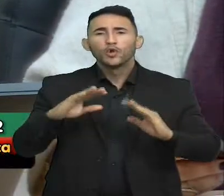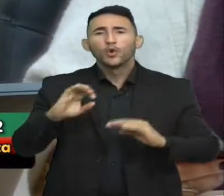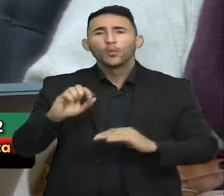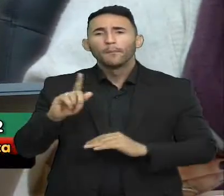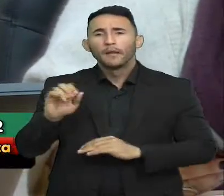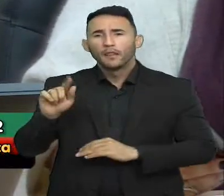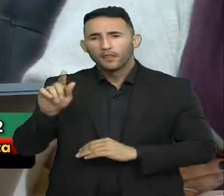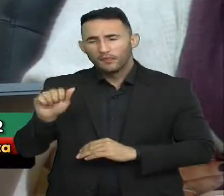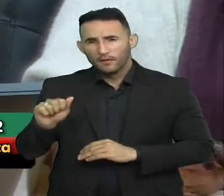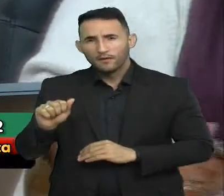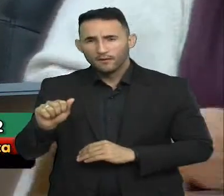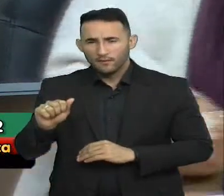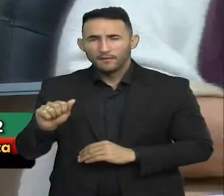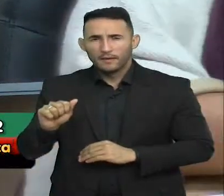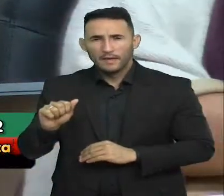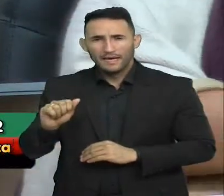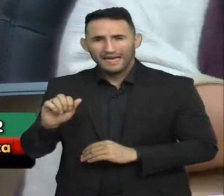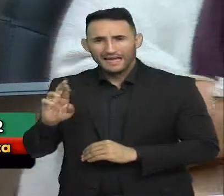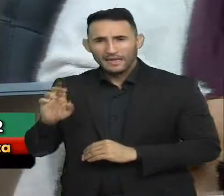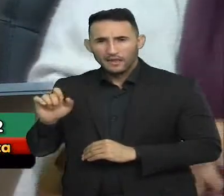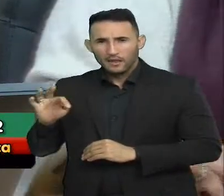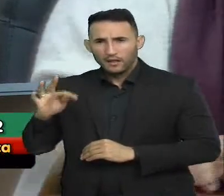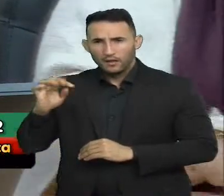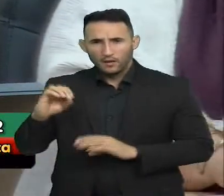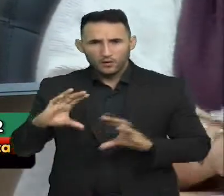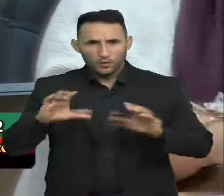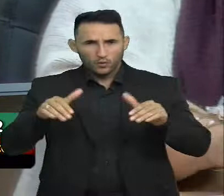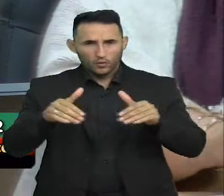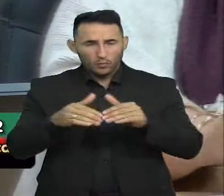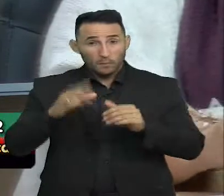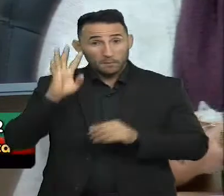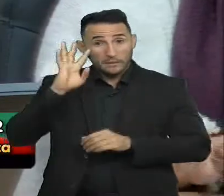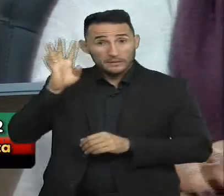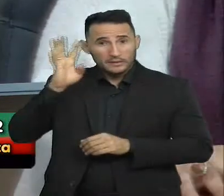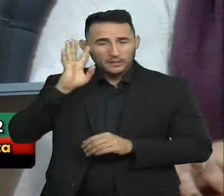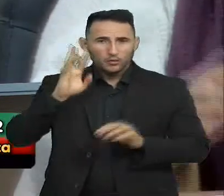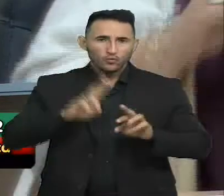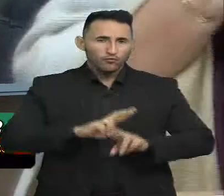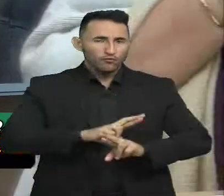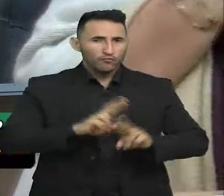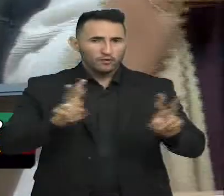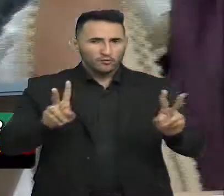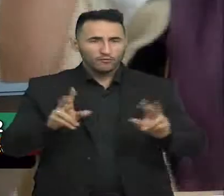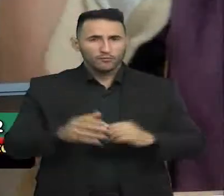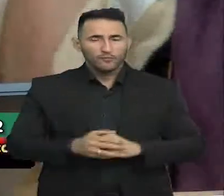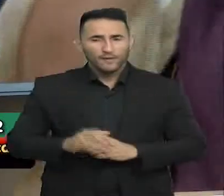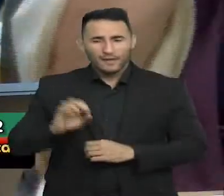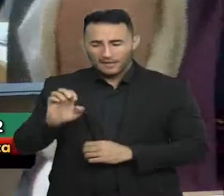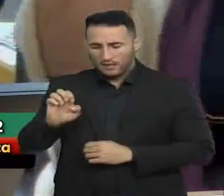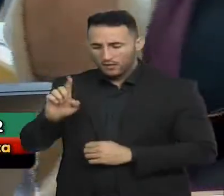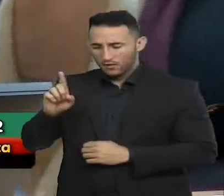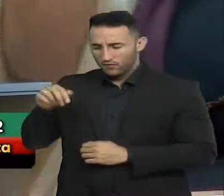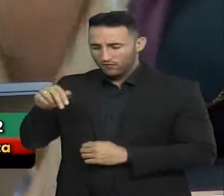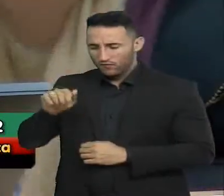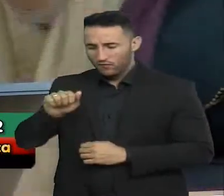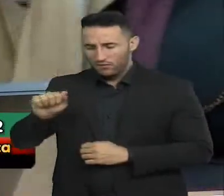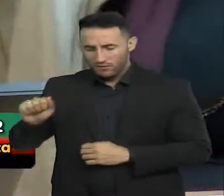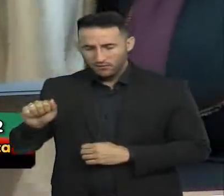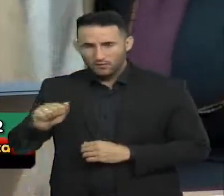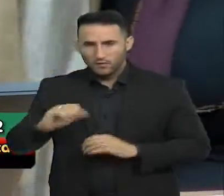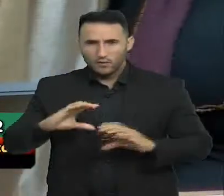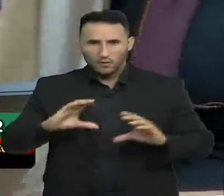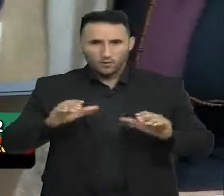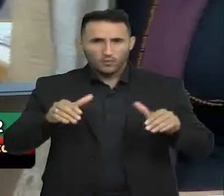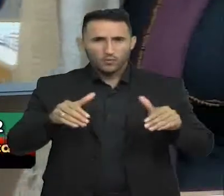Renato Bernardes, do Pensamos Assim Diferente. Edna Aparecida, do Palácio